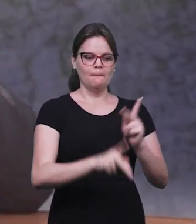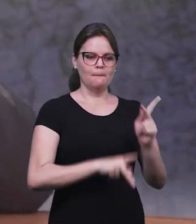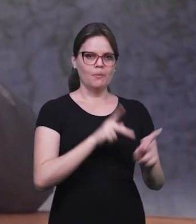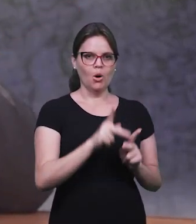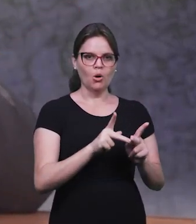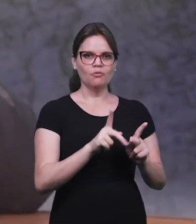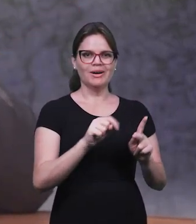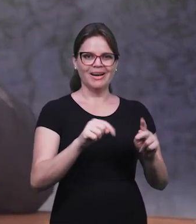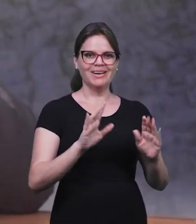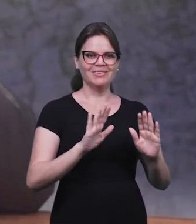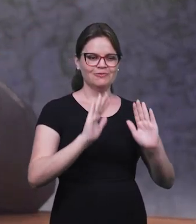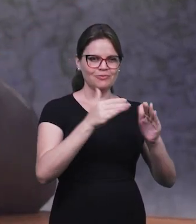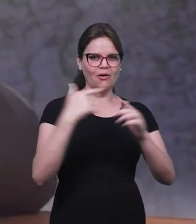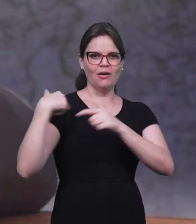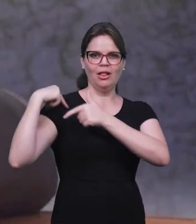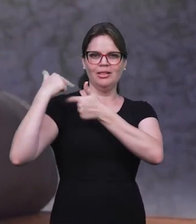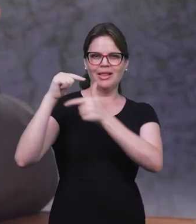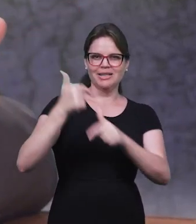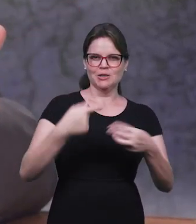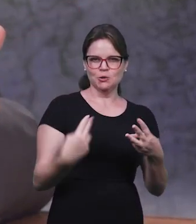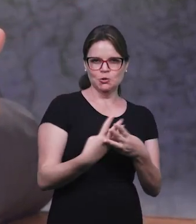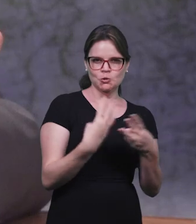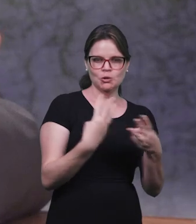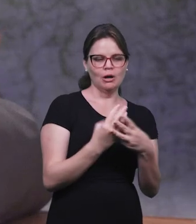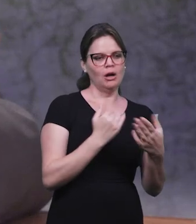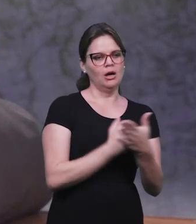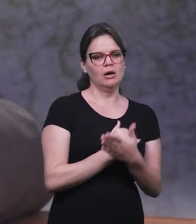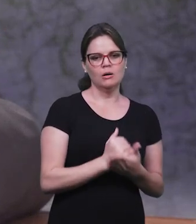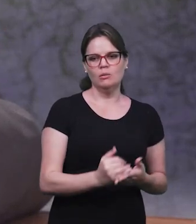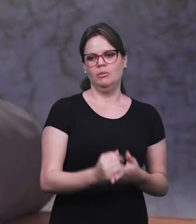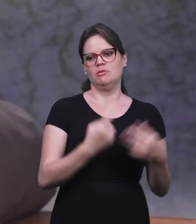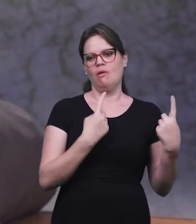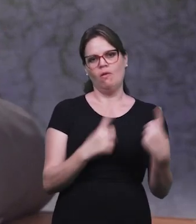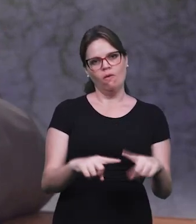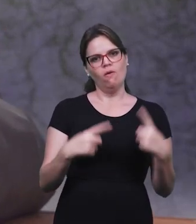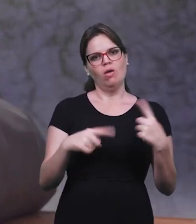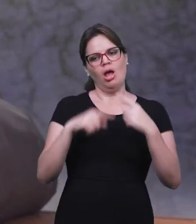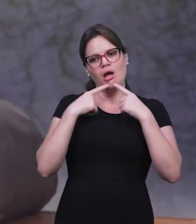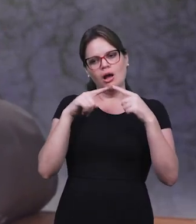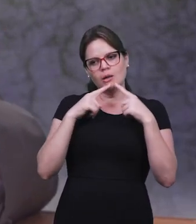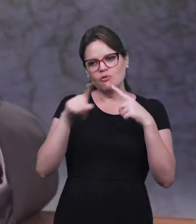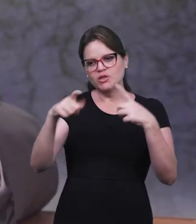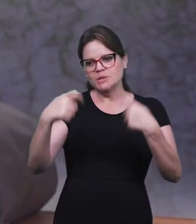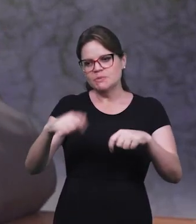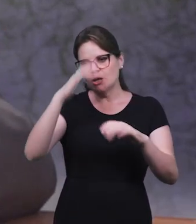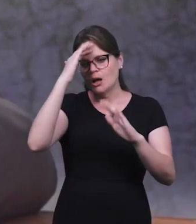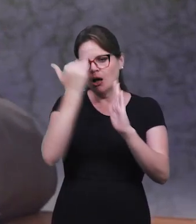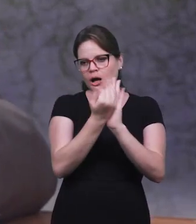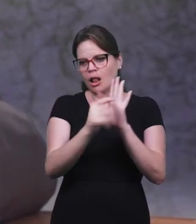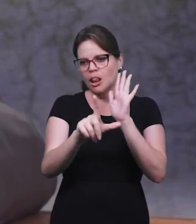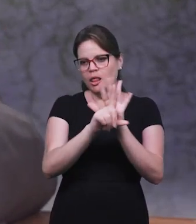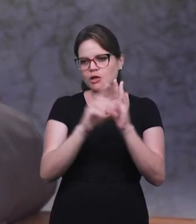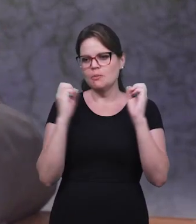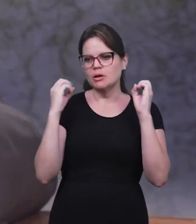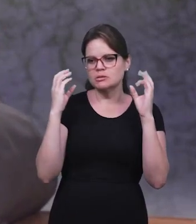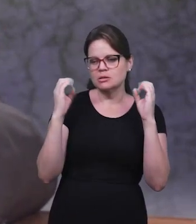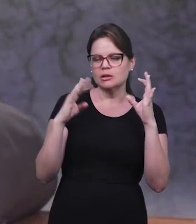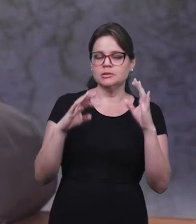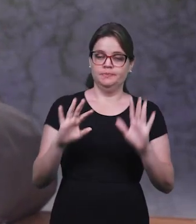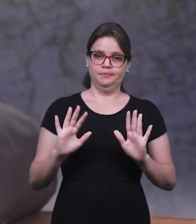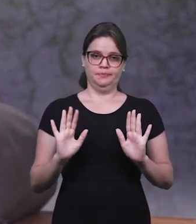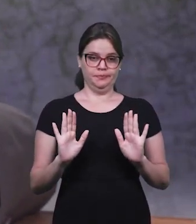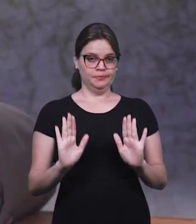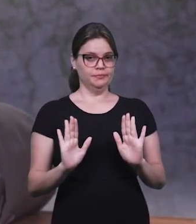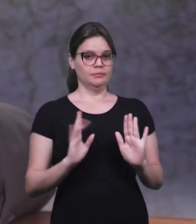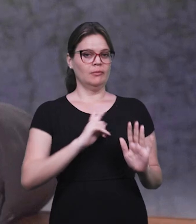então, ao enviar esta carta, tem muitas coisas na carta, mas esse é um motivo